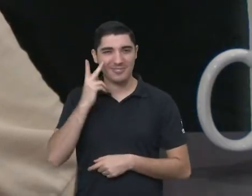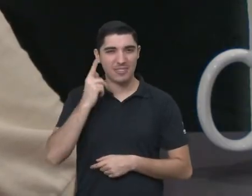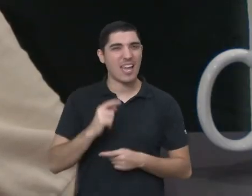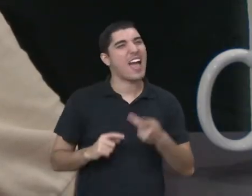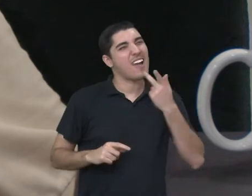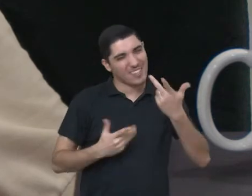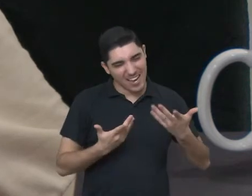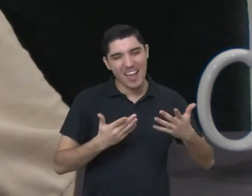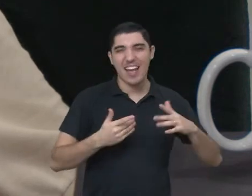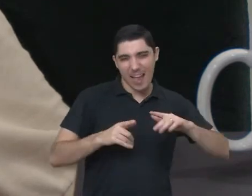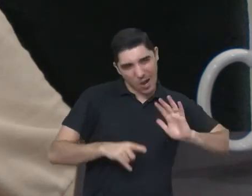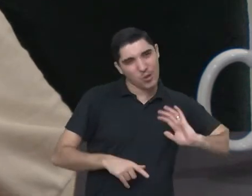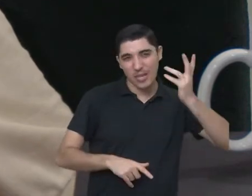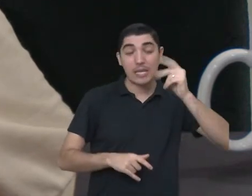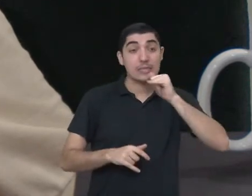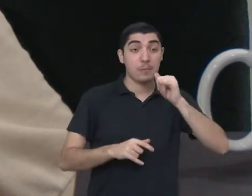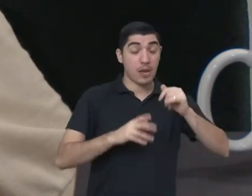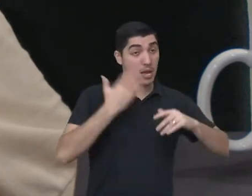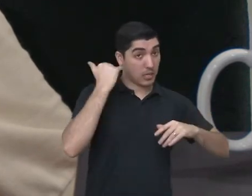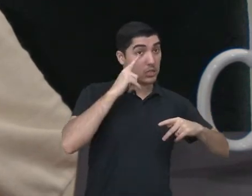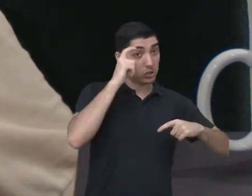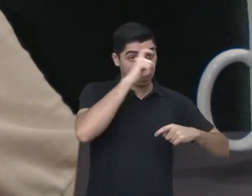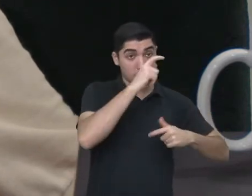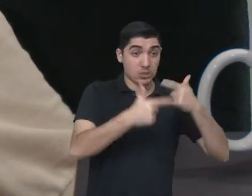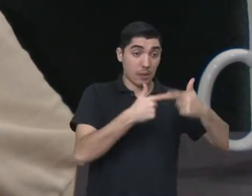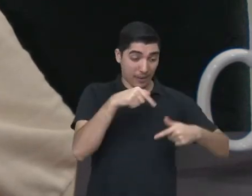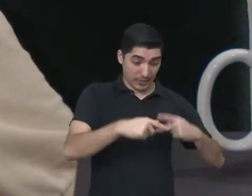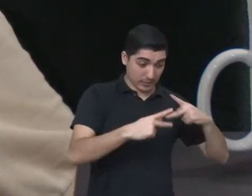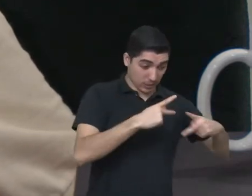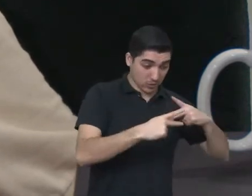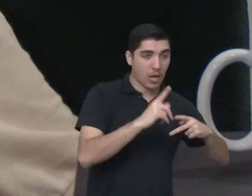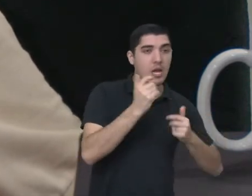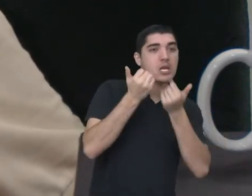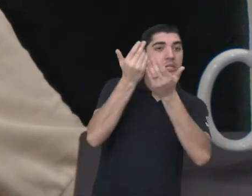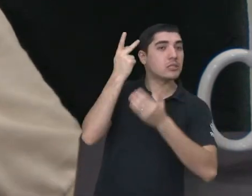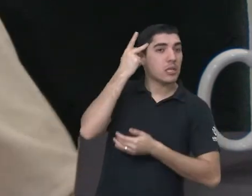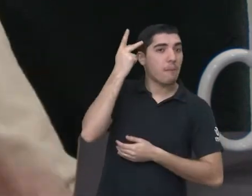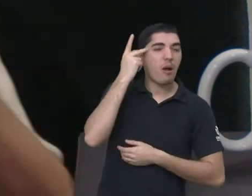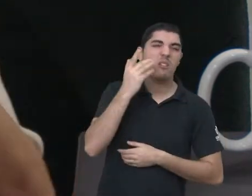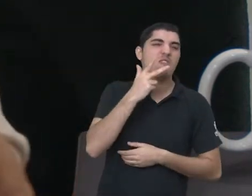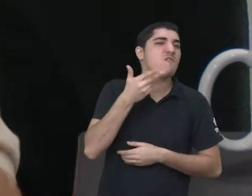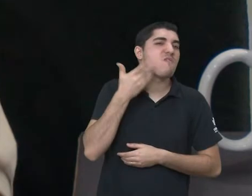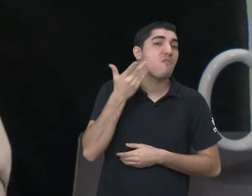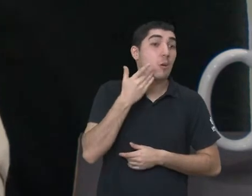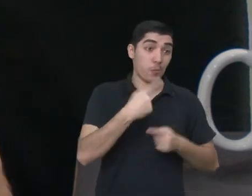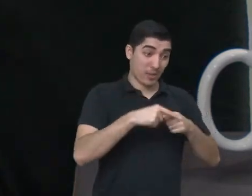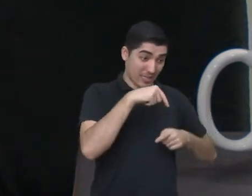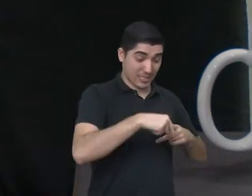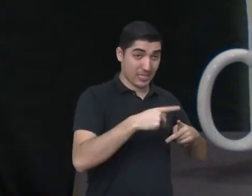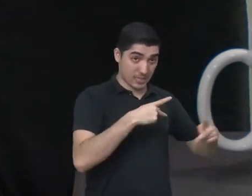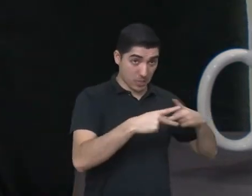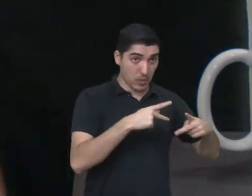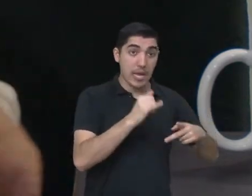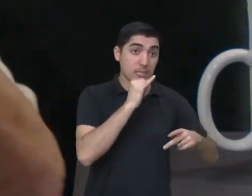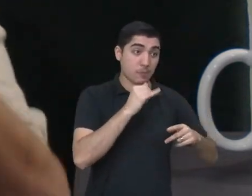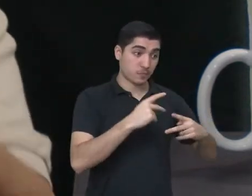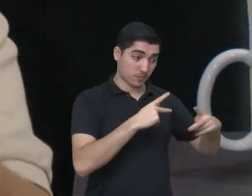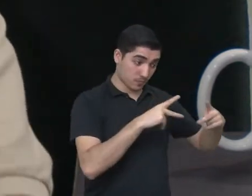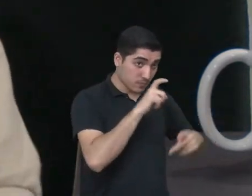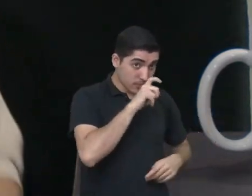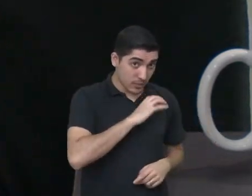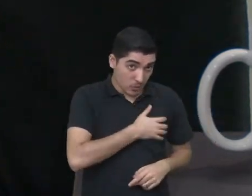ficou olhando para mim, eu ainda dei com a mãozinha para ele, tchau. Puta, brincadeira, sacanagem. Isso daí hoje eu não lembro, mas naquela época, se